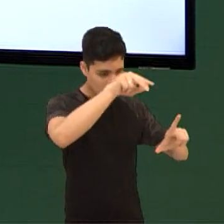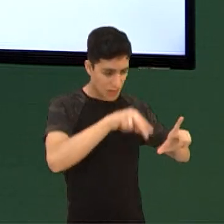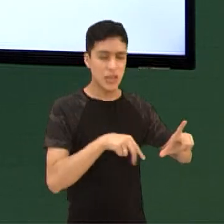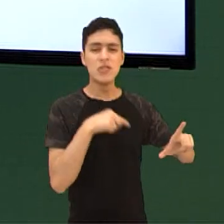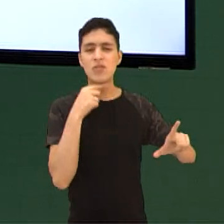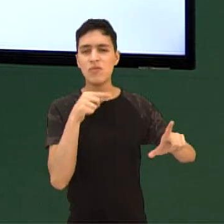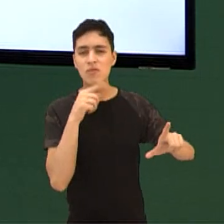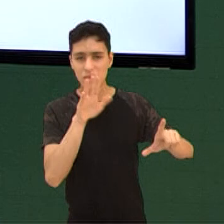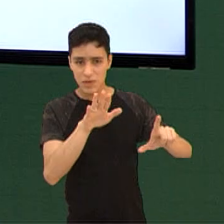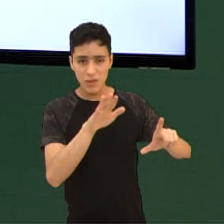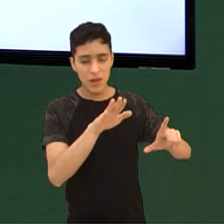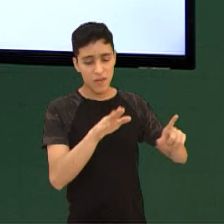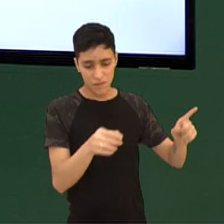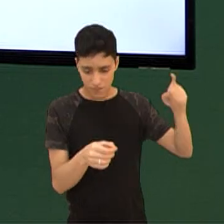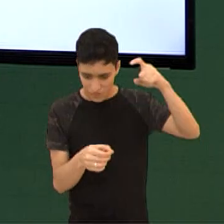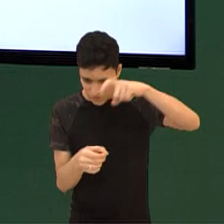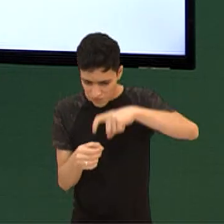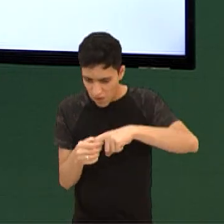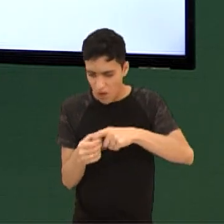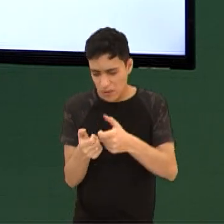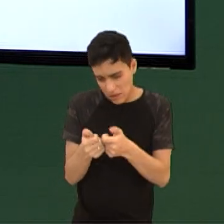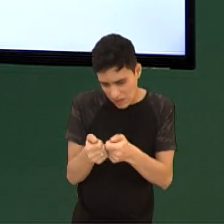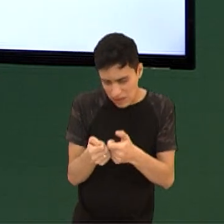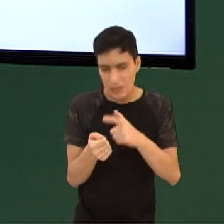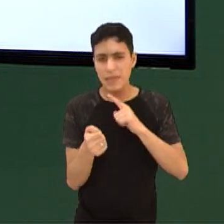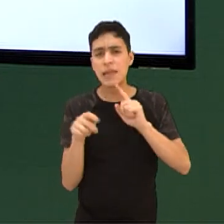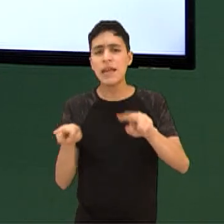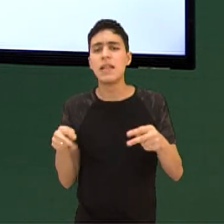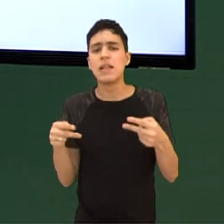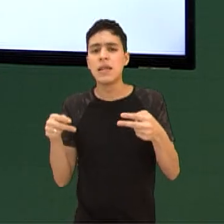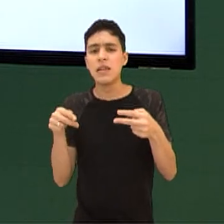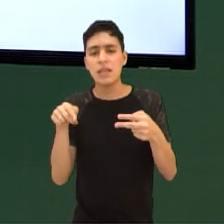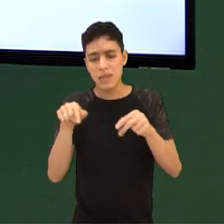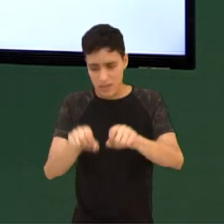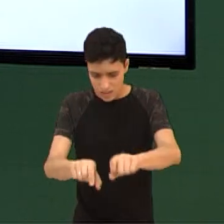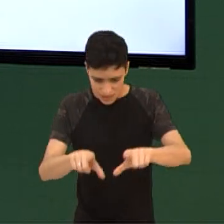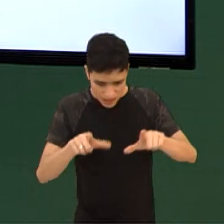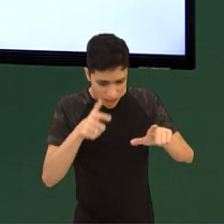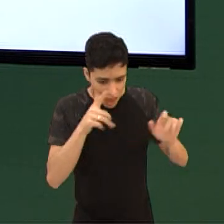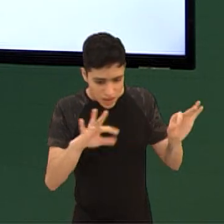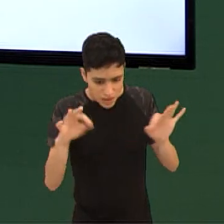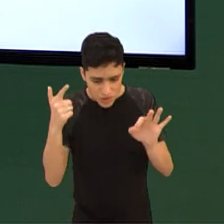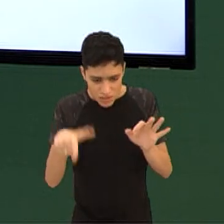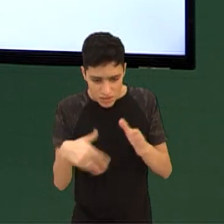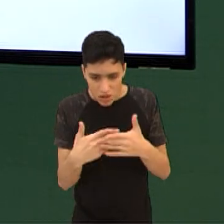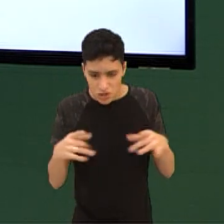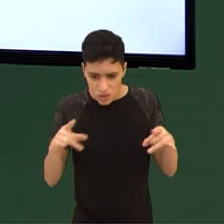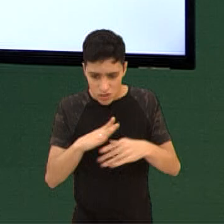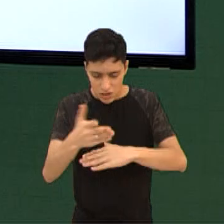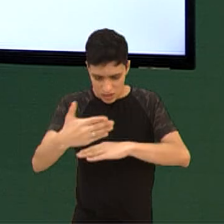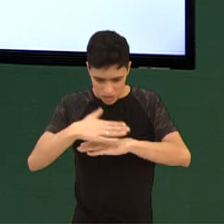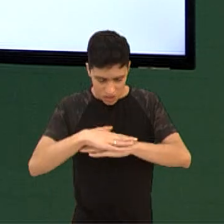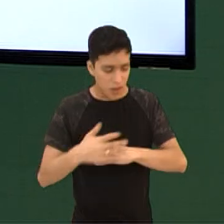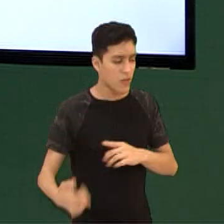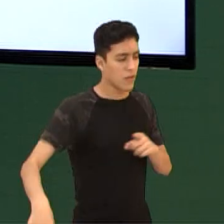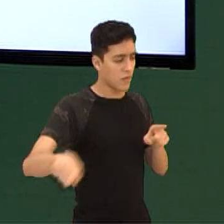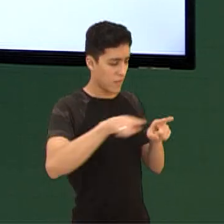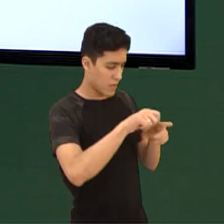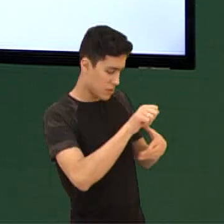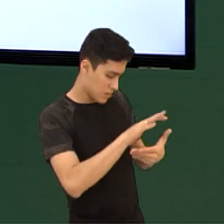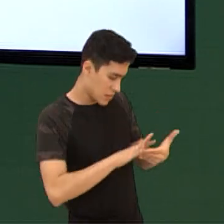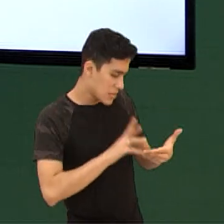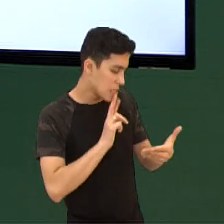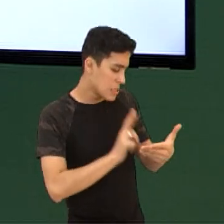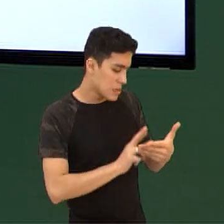Volta lá no aplicativo, tem o link da aula. Você clica no link e assiste a aula de novo, se for necessário. Mas